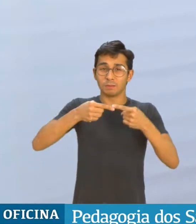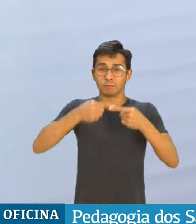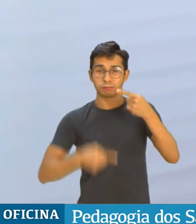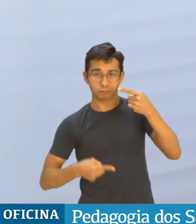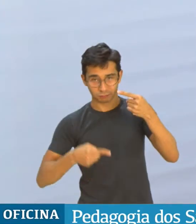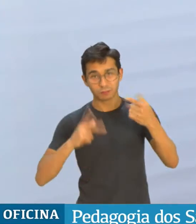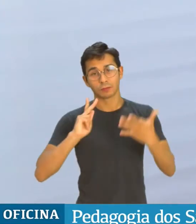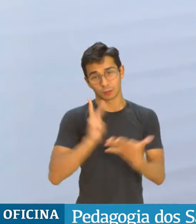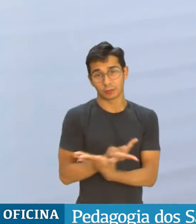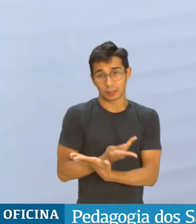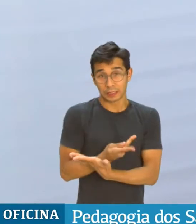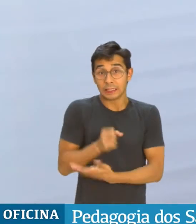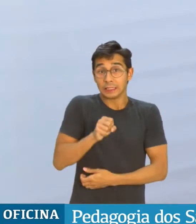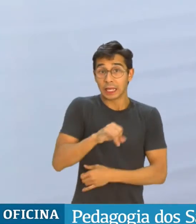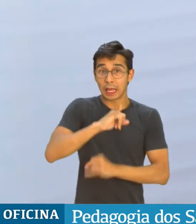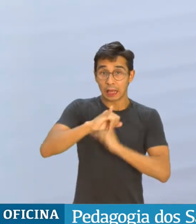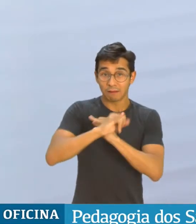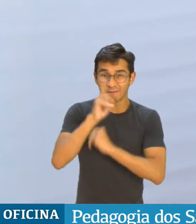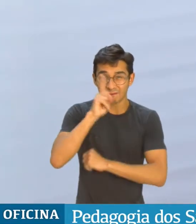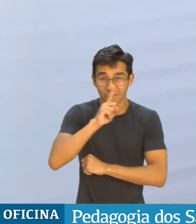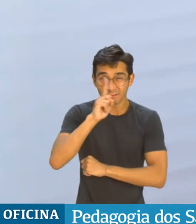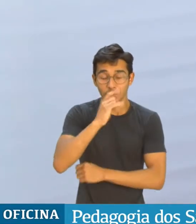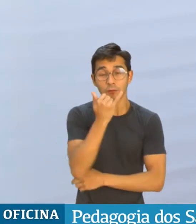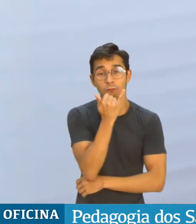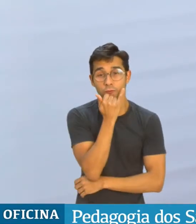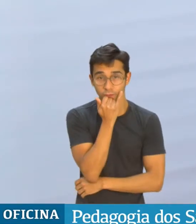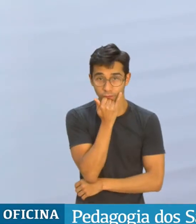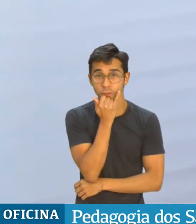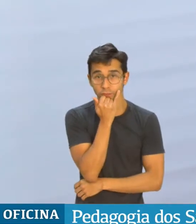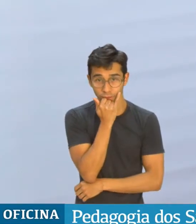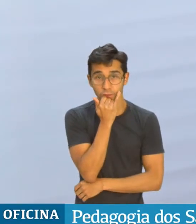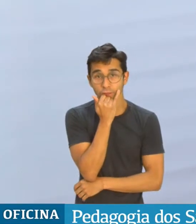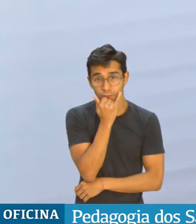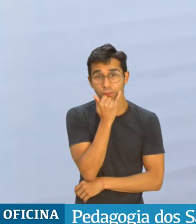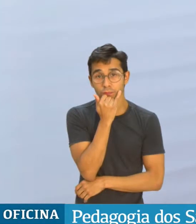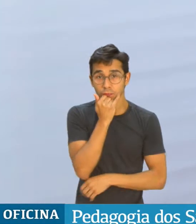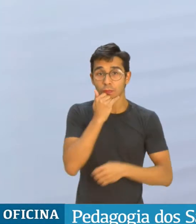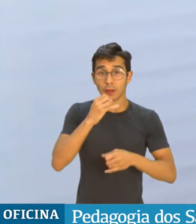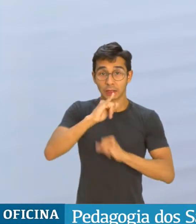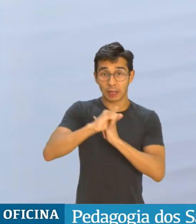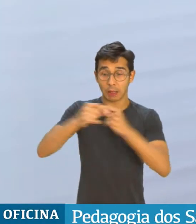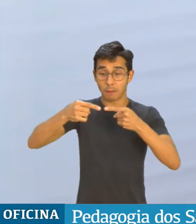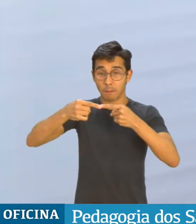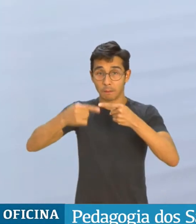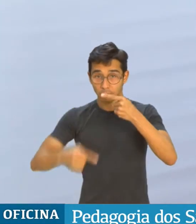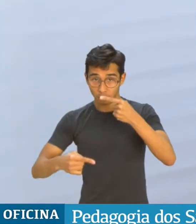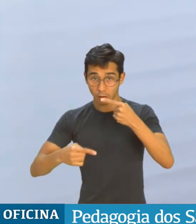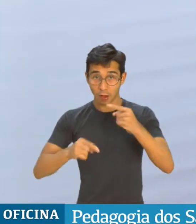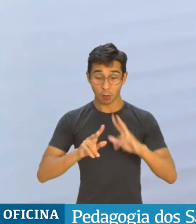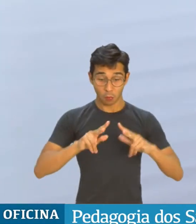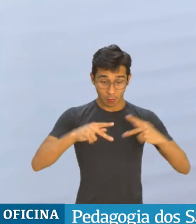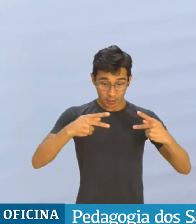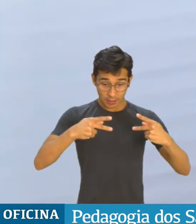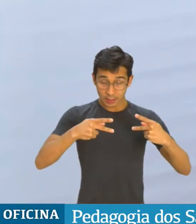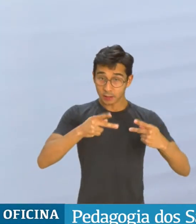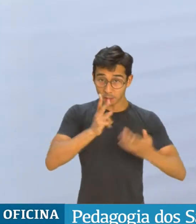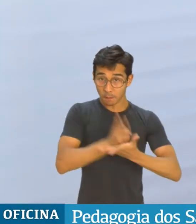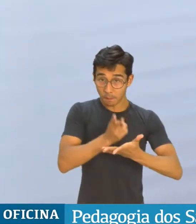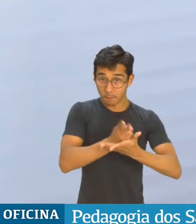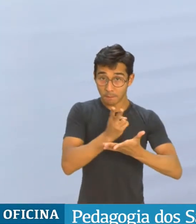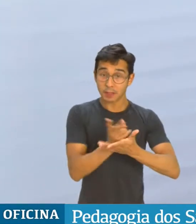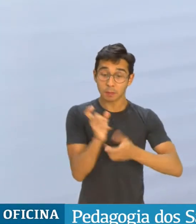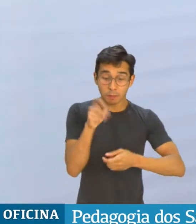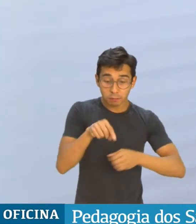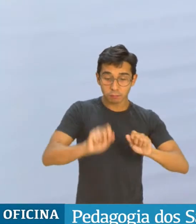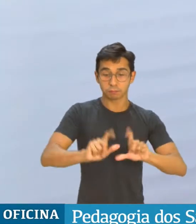pede desculpas antecipadamente e, se a conexão cair, é só reingressar a plataforma pelo mesmo link. Agora, para a gente começar